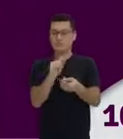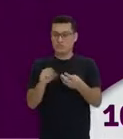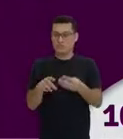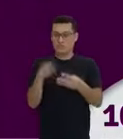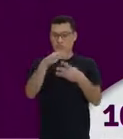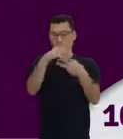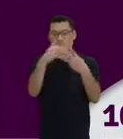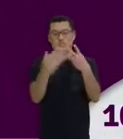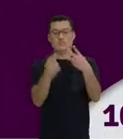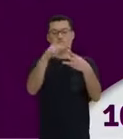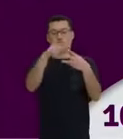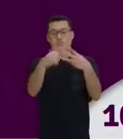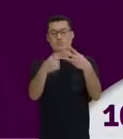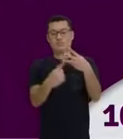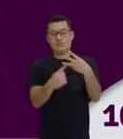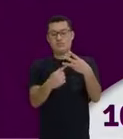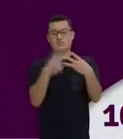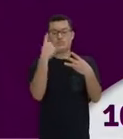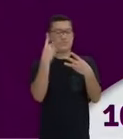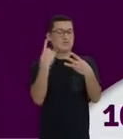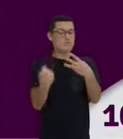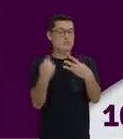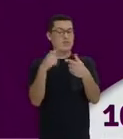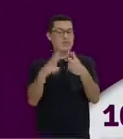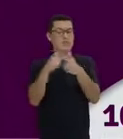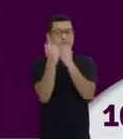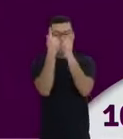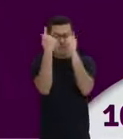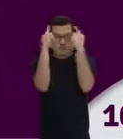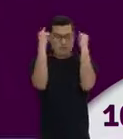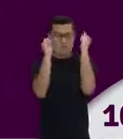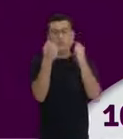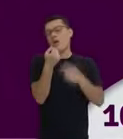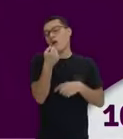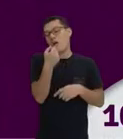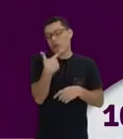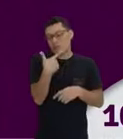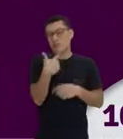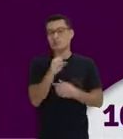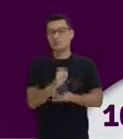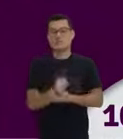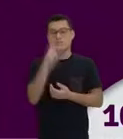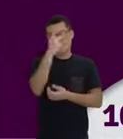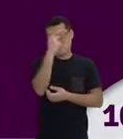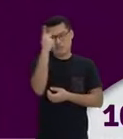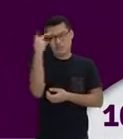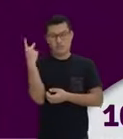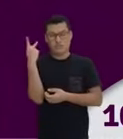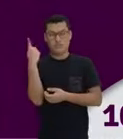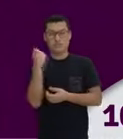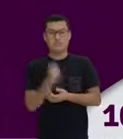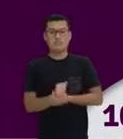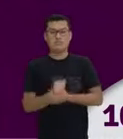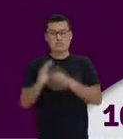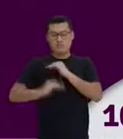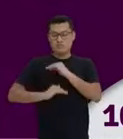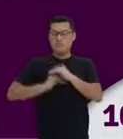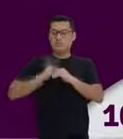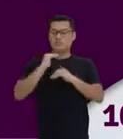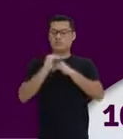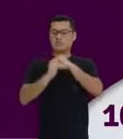e olha só que interessante Porque os gregos achavam que as pessoas elas se